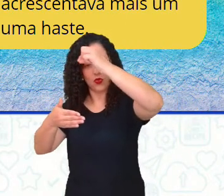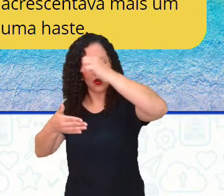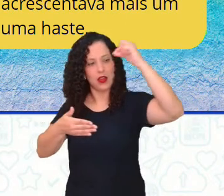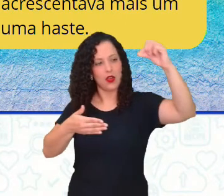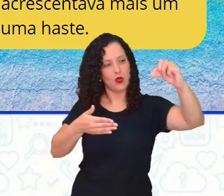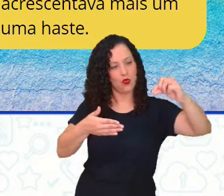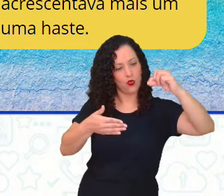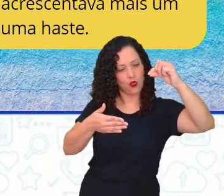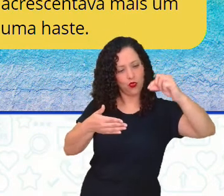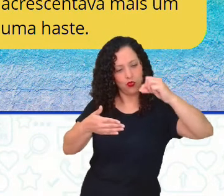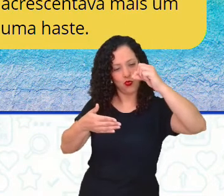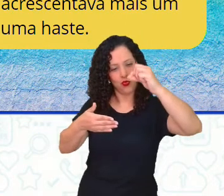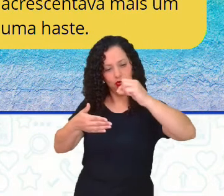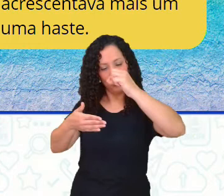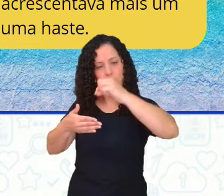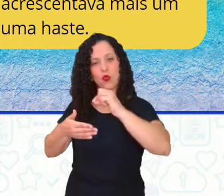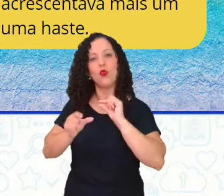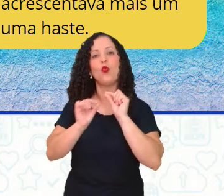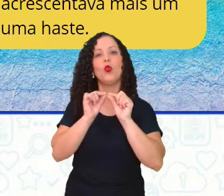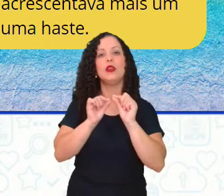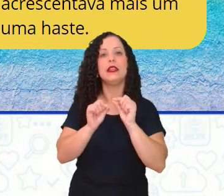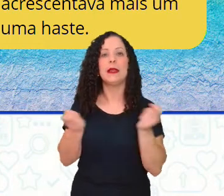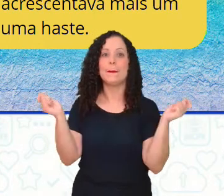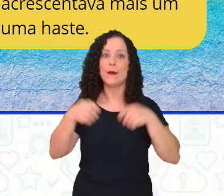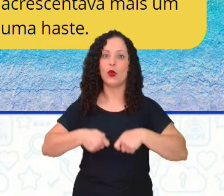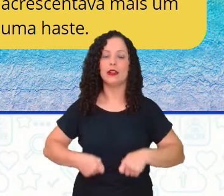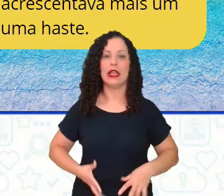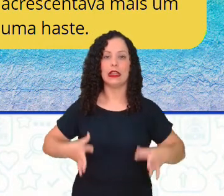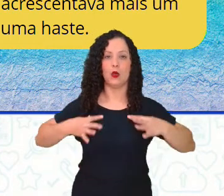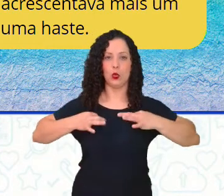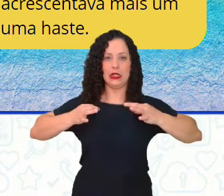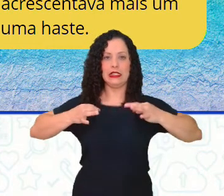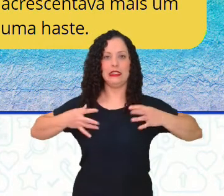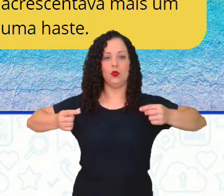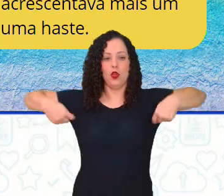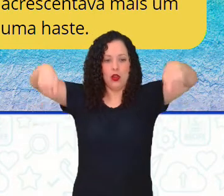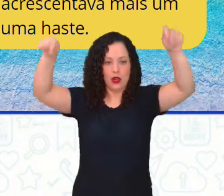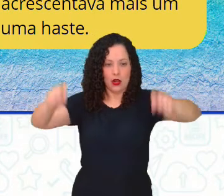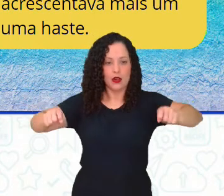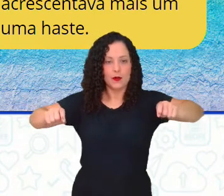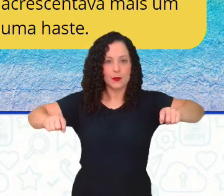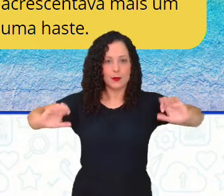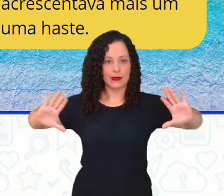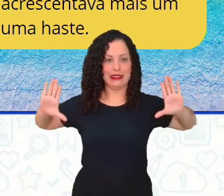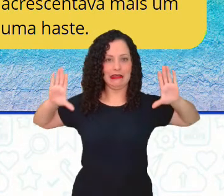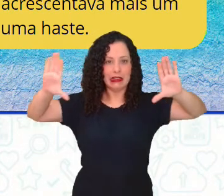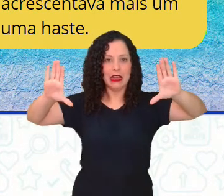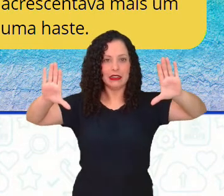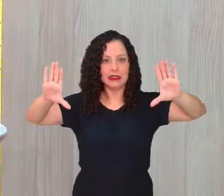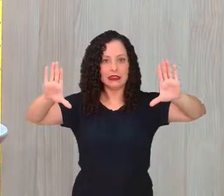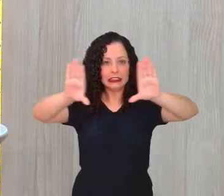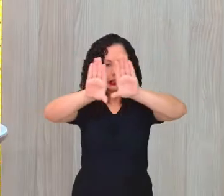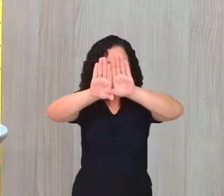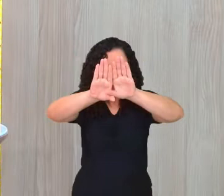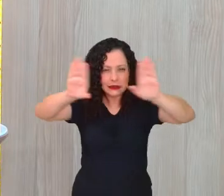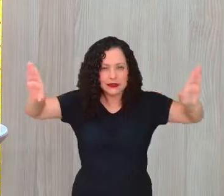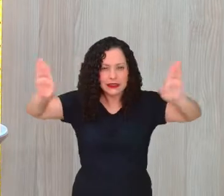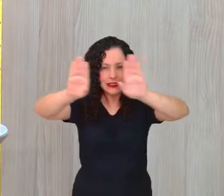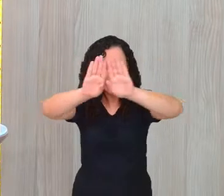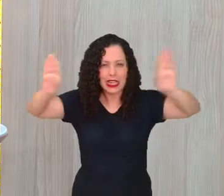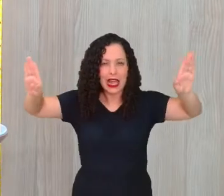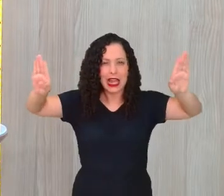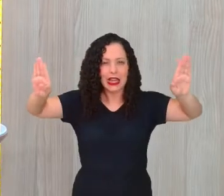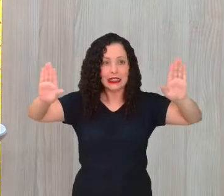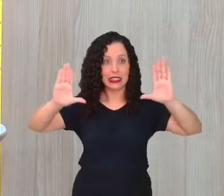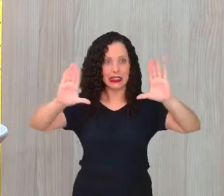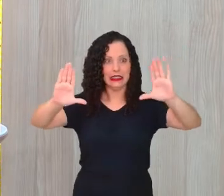o que permite que a gente estique o tecido. Sim. E que a gente tenha uma tela firme para passar a linha.